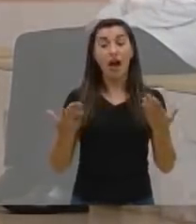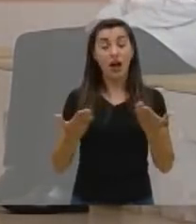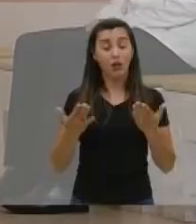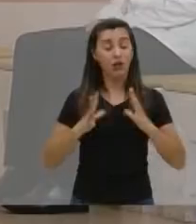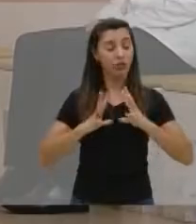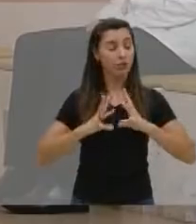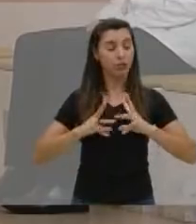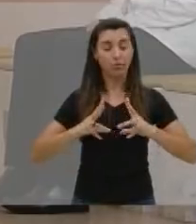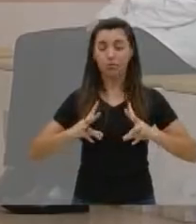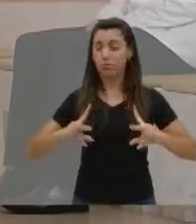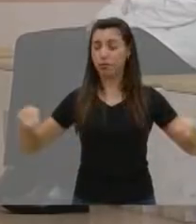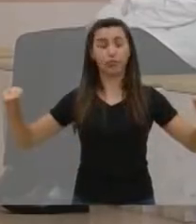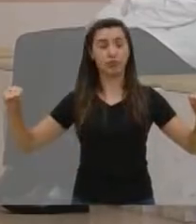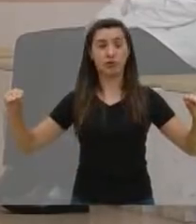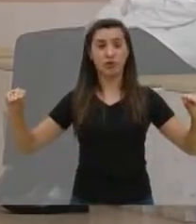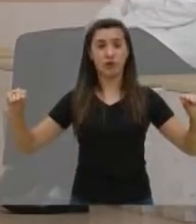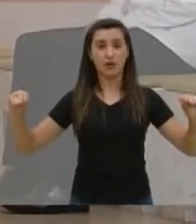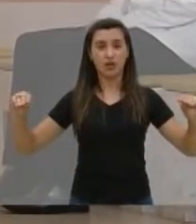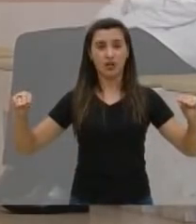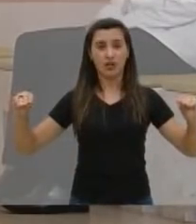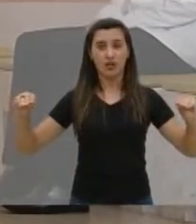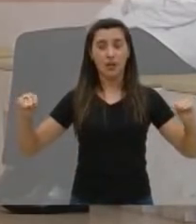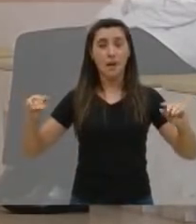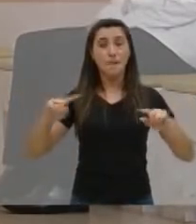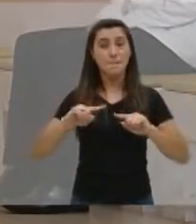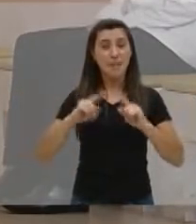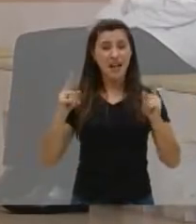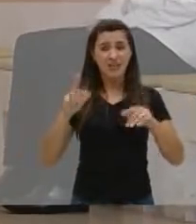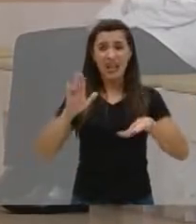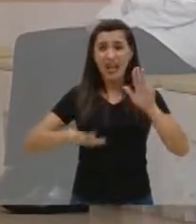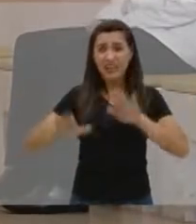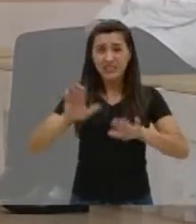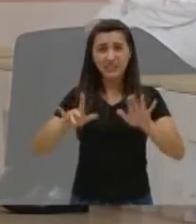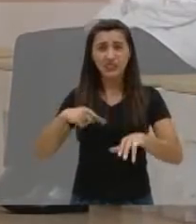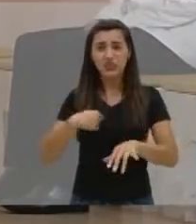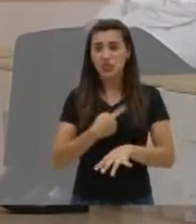passou aquela nuvem escura, mas momento que parece que a gente está sem energia para